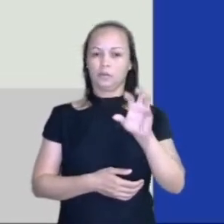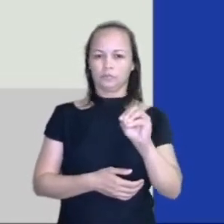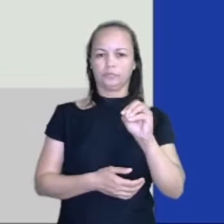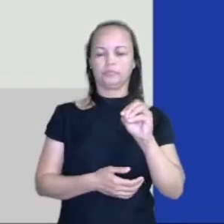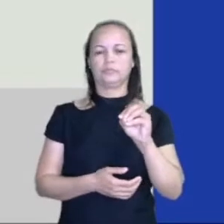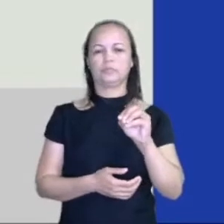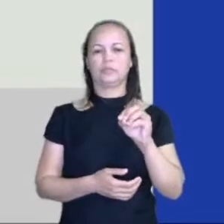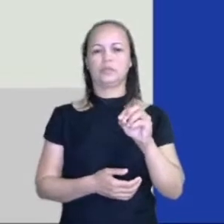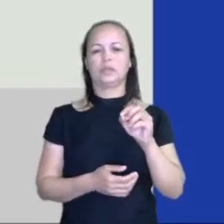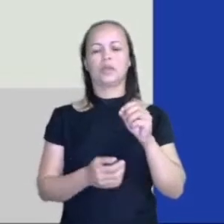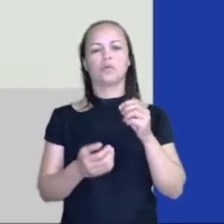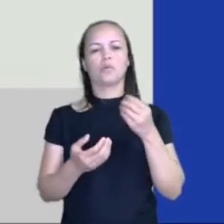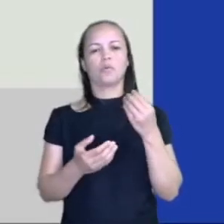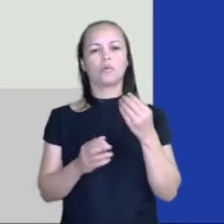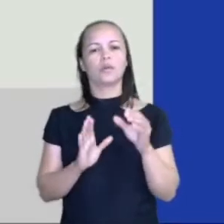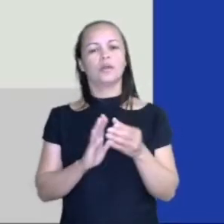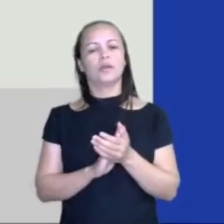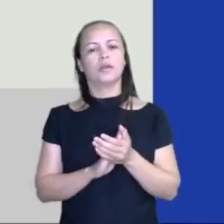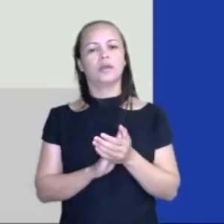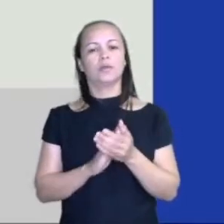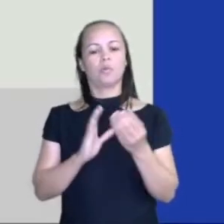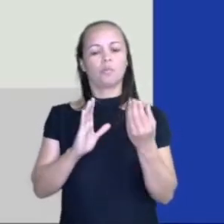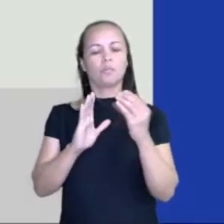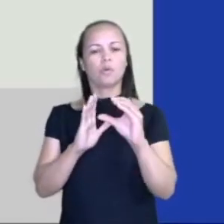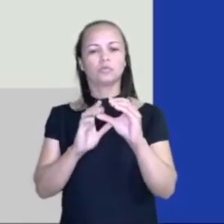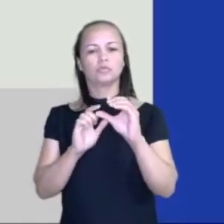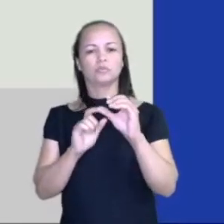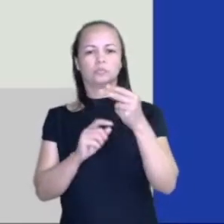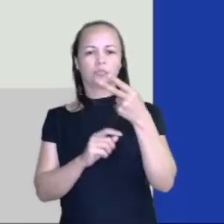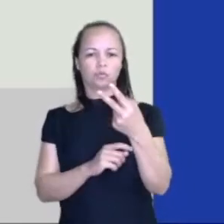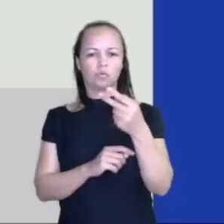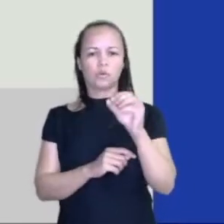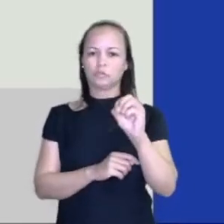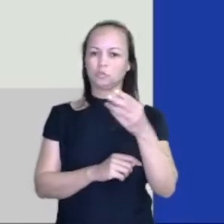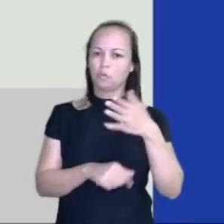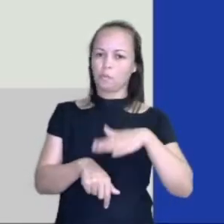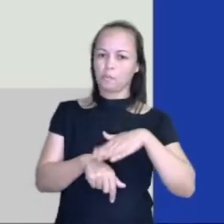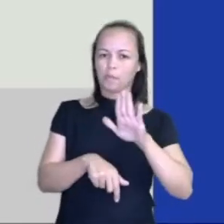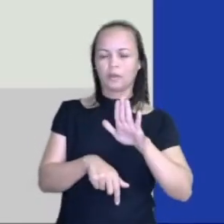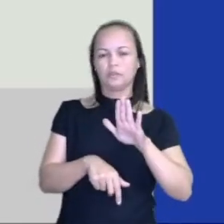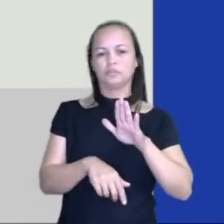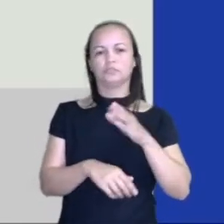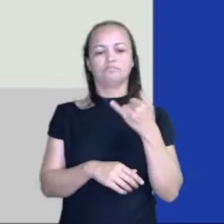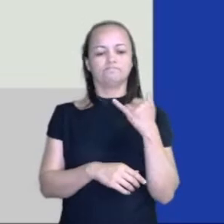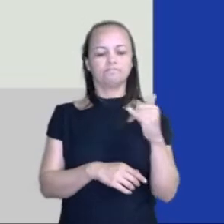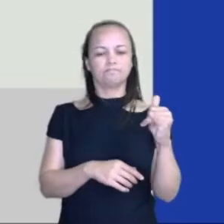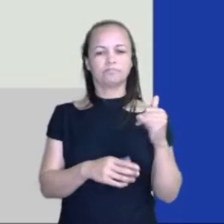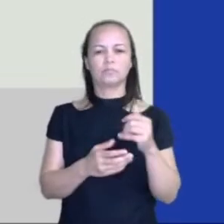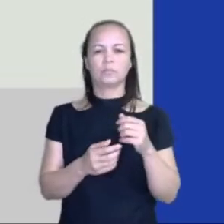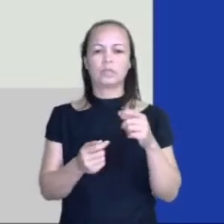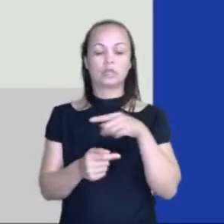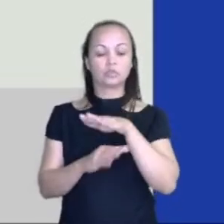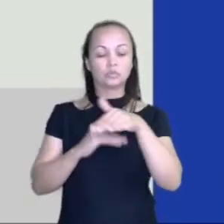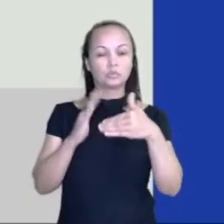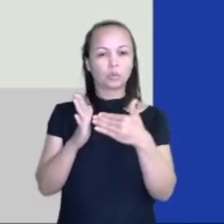cargas porém diferente do circuito em série todas essas cargas possui o mesmo ponto e